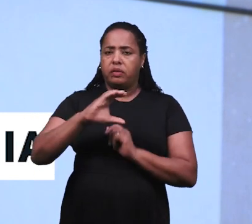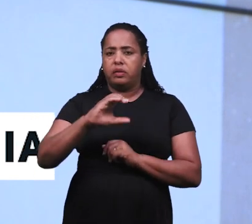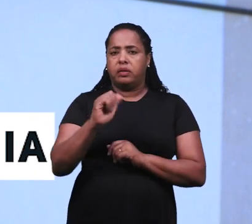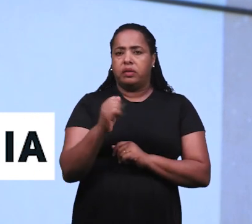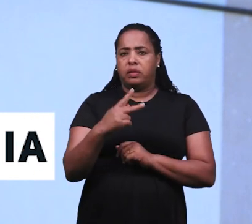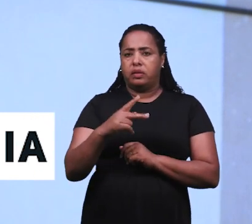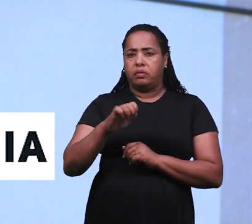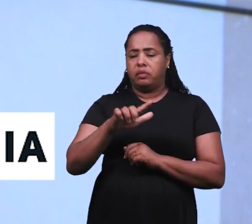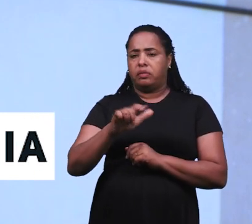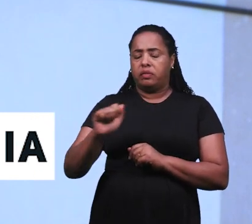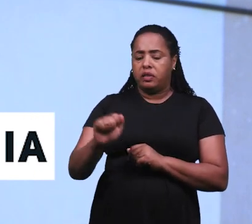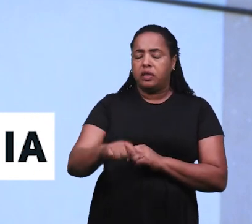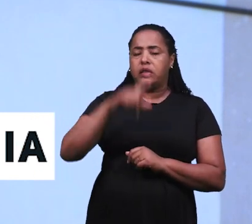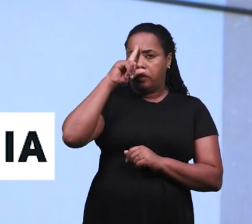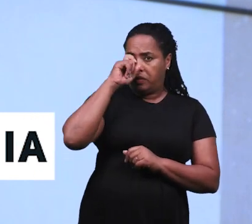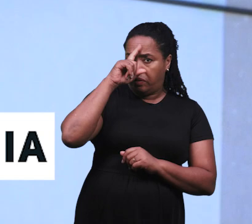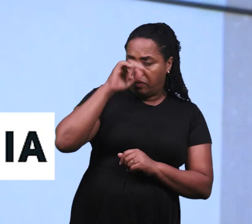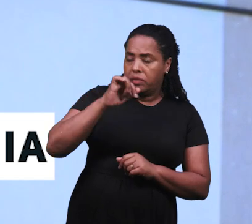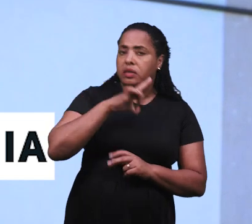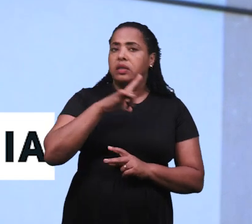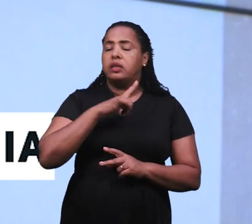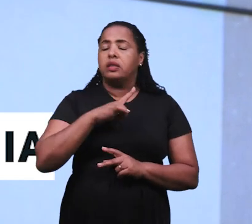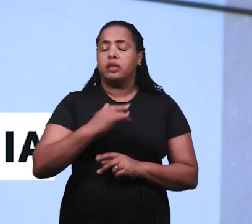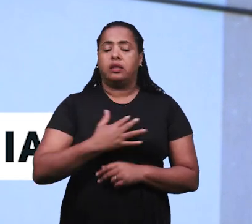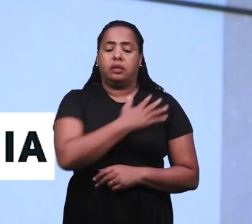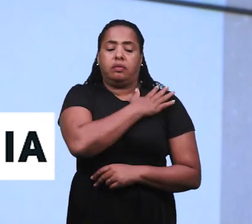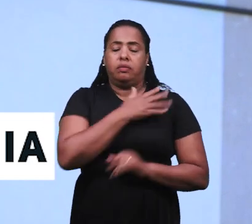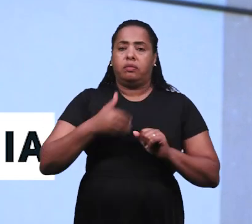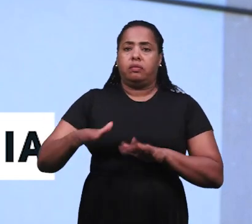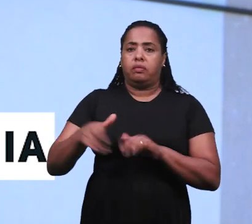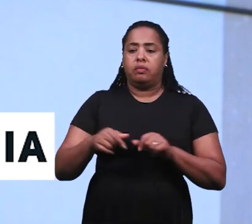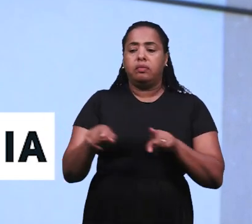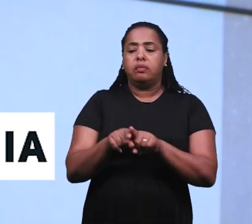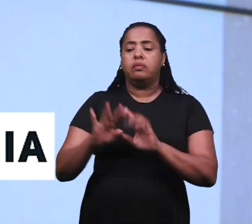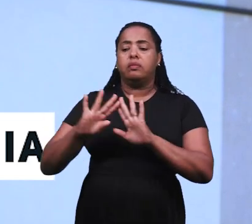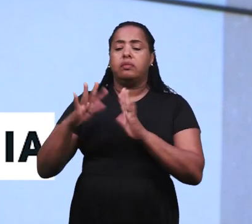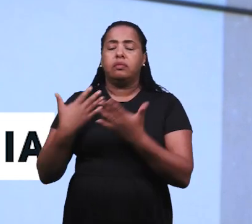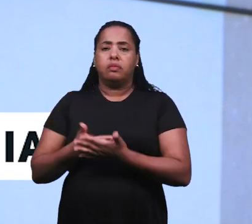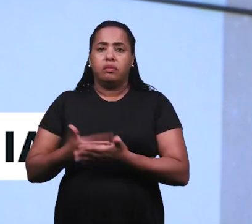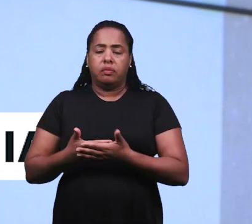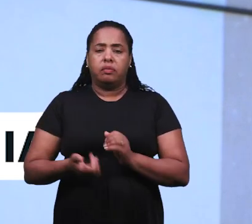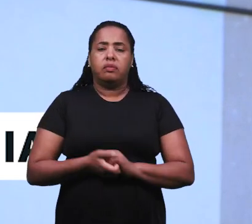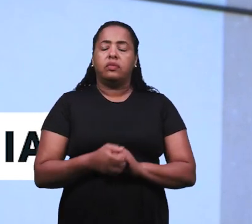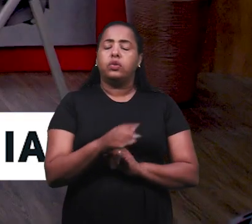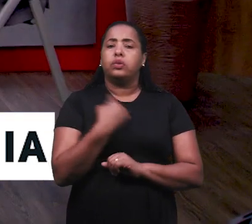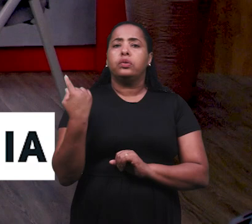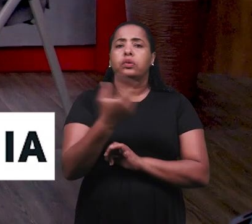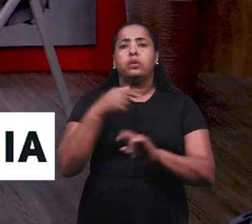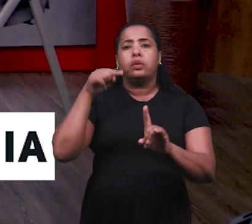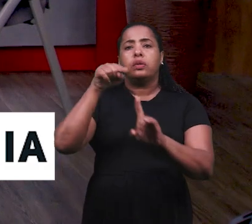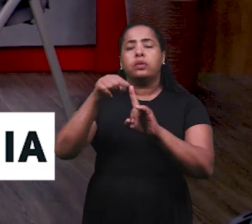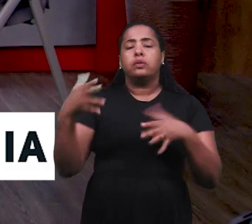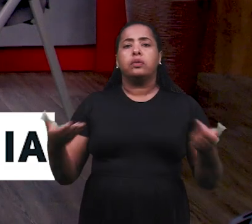capelania hospitalar, né? A capelania militar e a capelania escolar. Muito bom. Então, o nosso objetivo